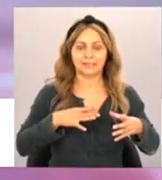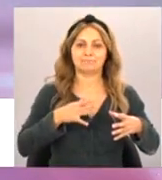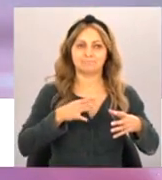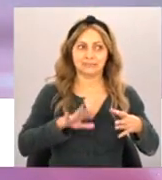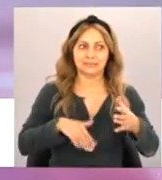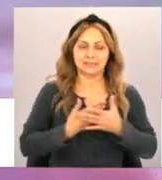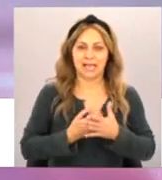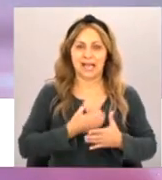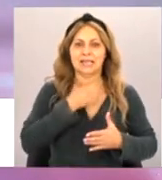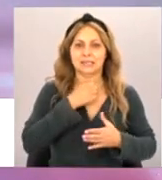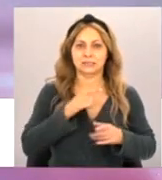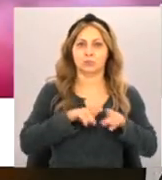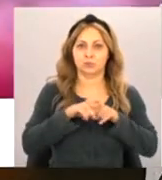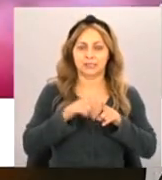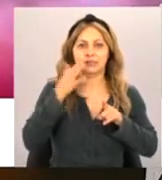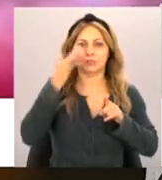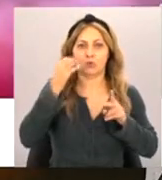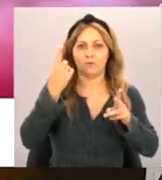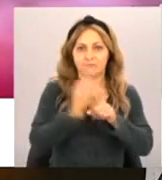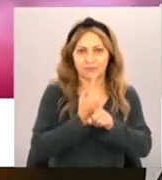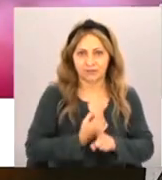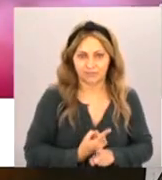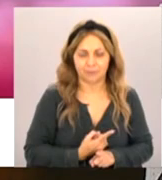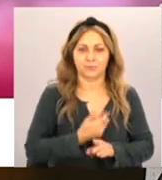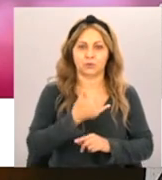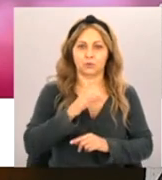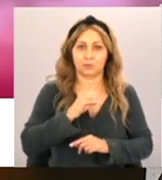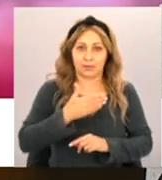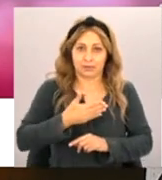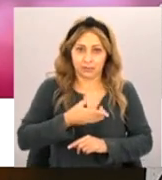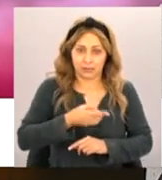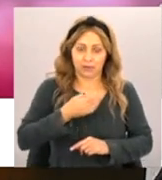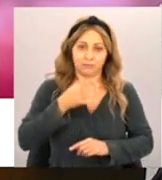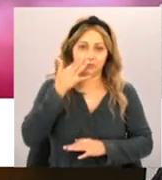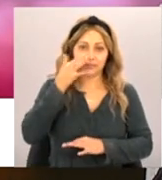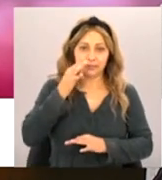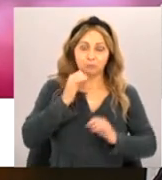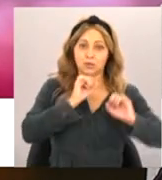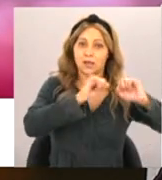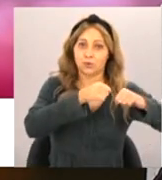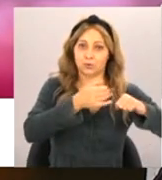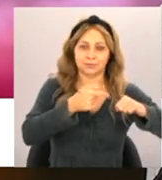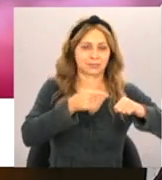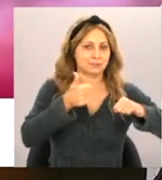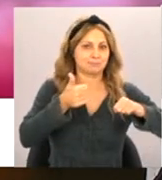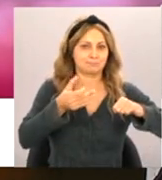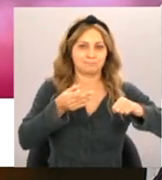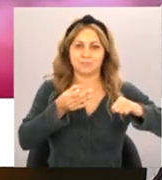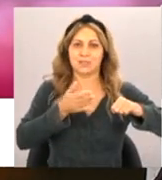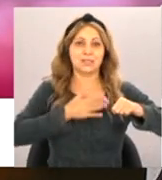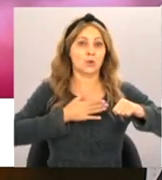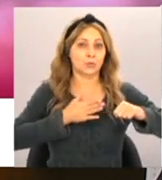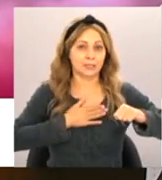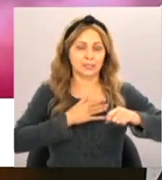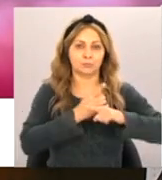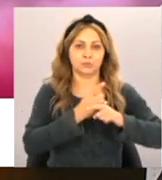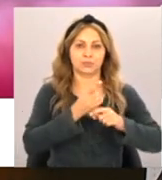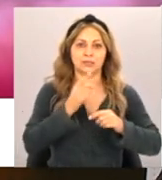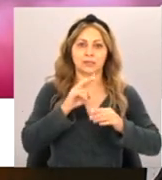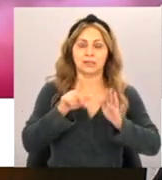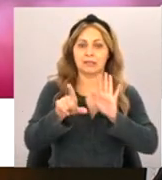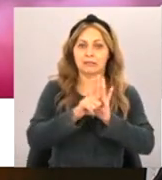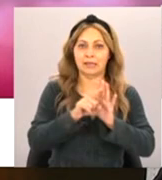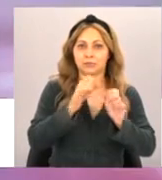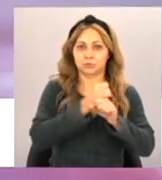política em 2019 propusemos um acordo e perder a lista recusou o acordo porque não queria mexer na legislação laboral na